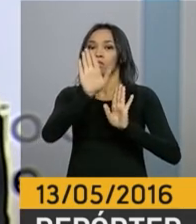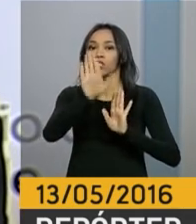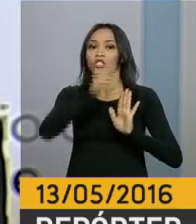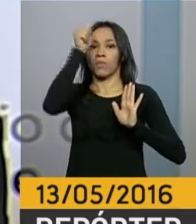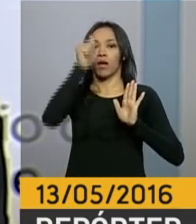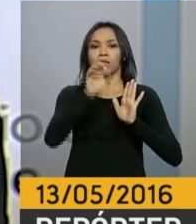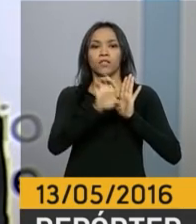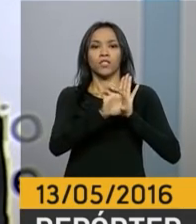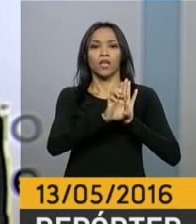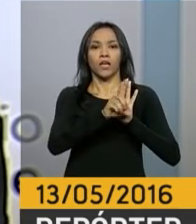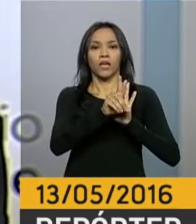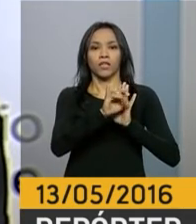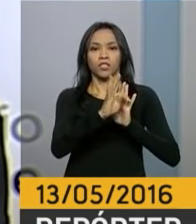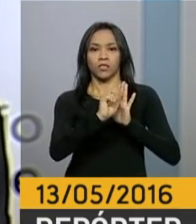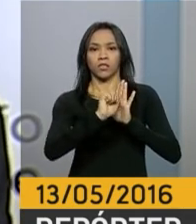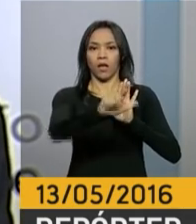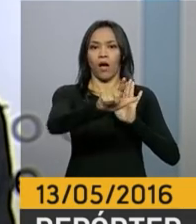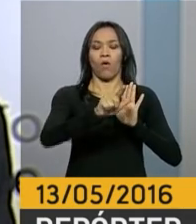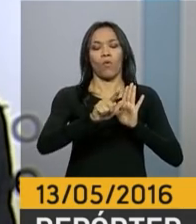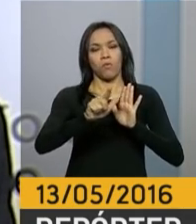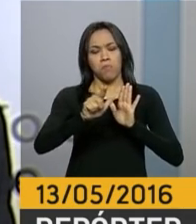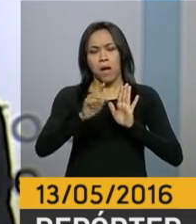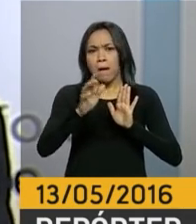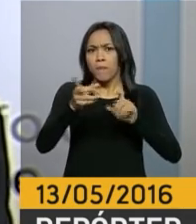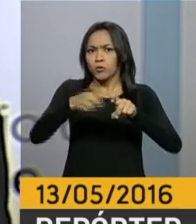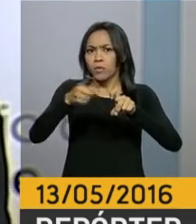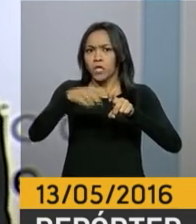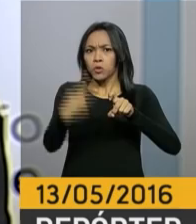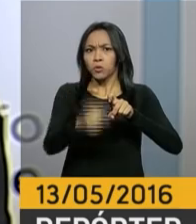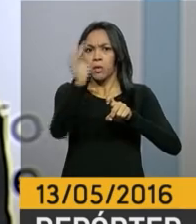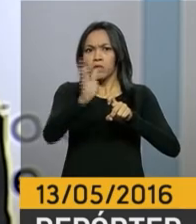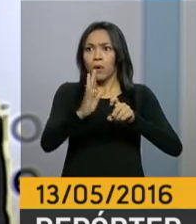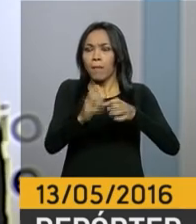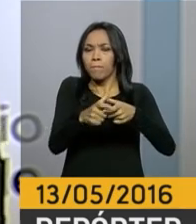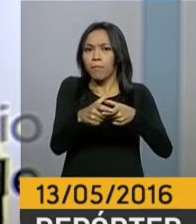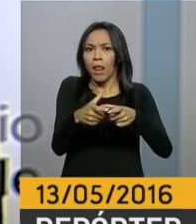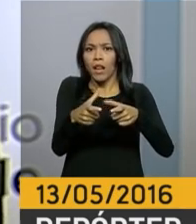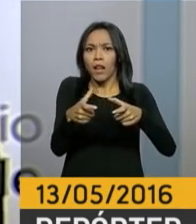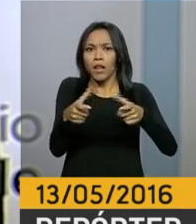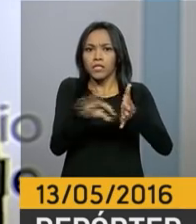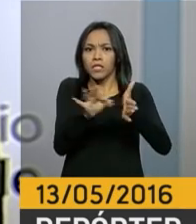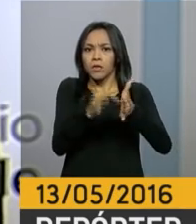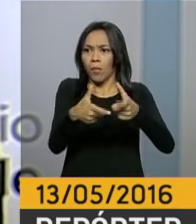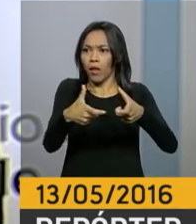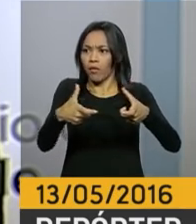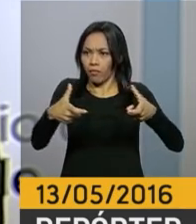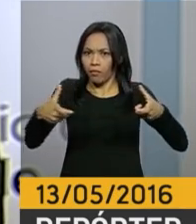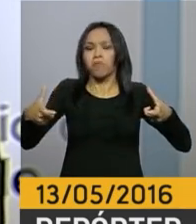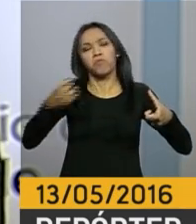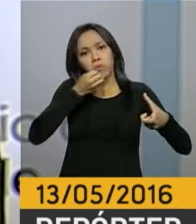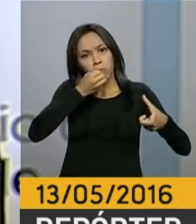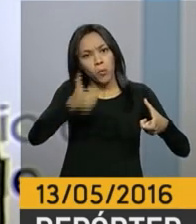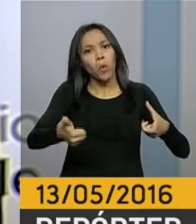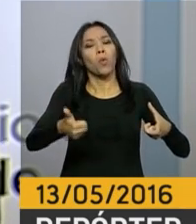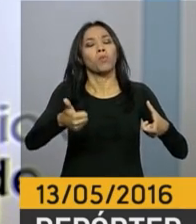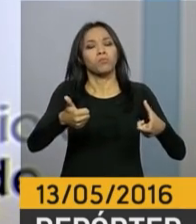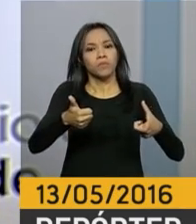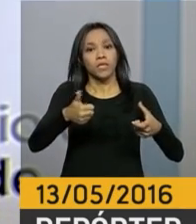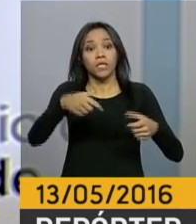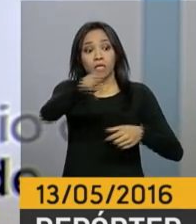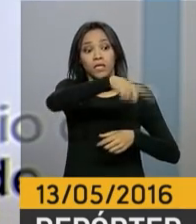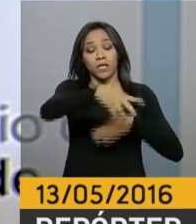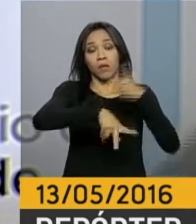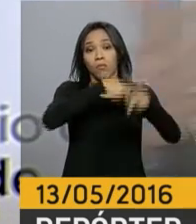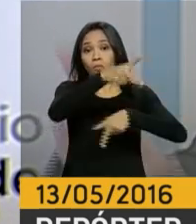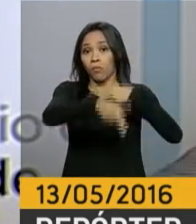objetivo que o governo tem para manter a proposta que foi muito bem Aceita pela população e muito bem avaliada pela população